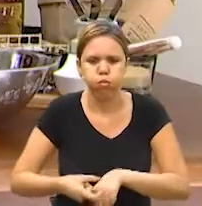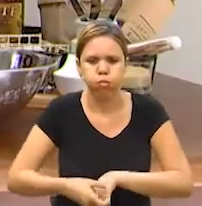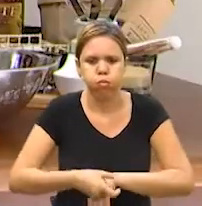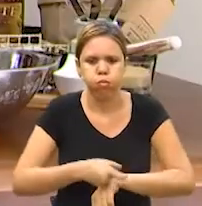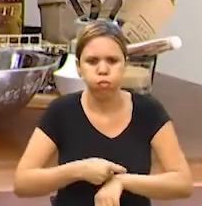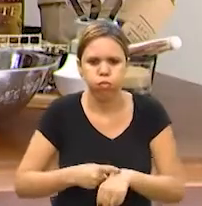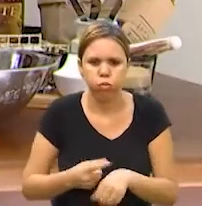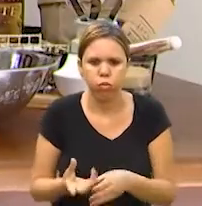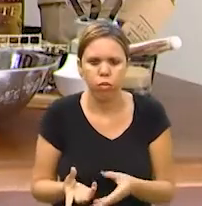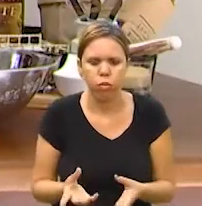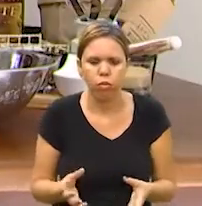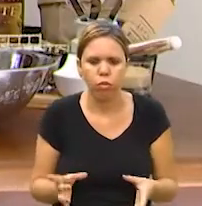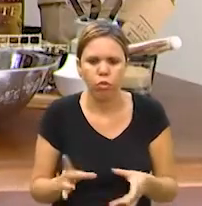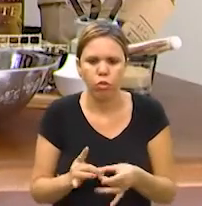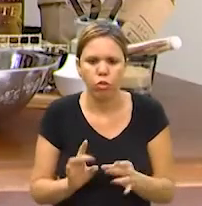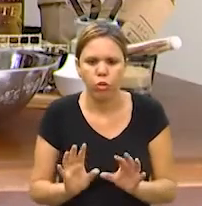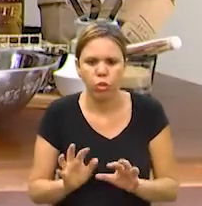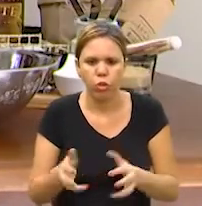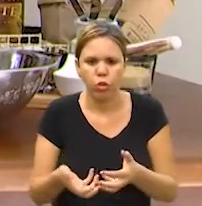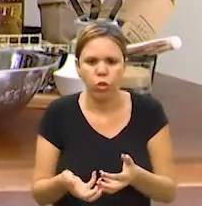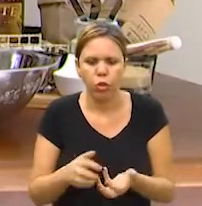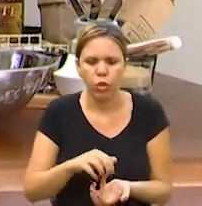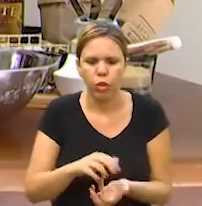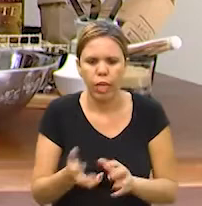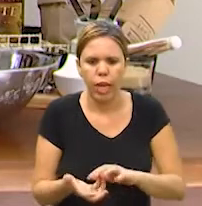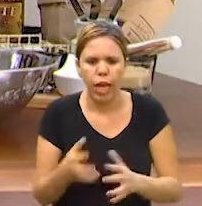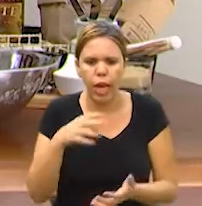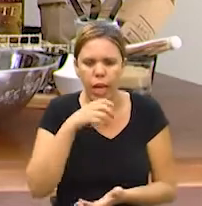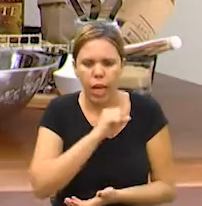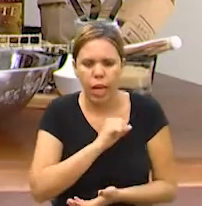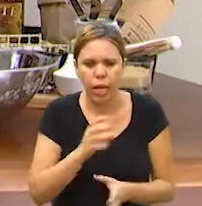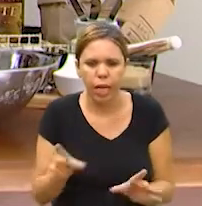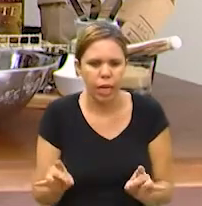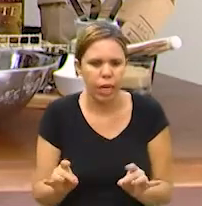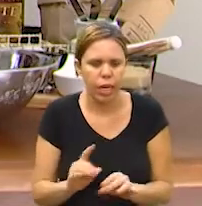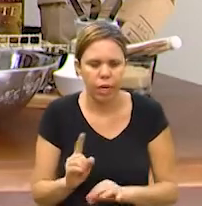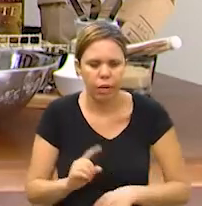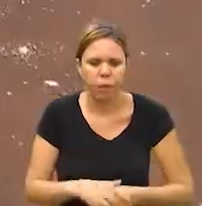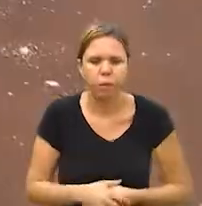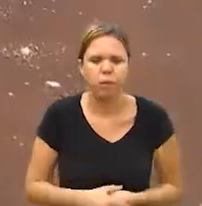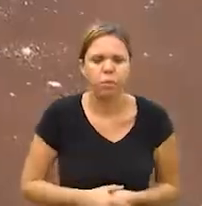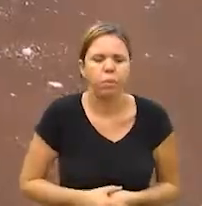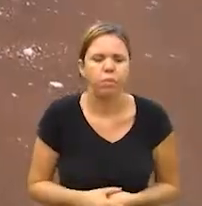vai unir as mãos embaixo, tirando rapidamente para que não grude.